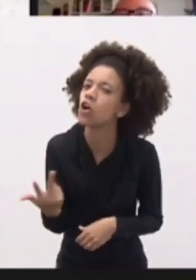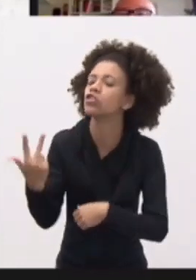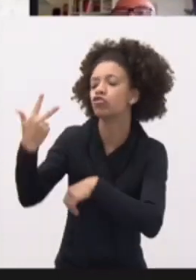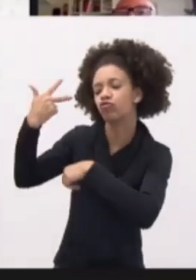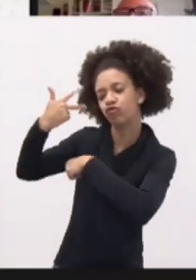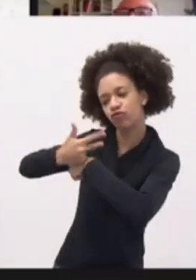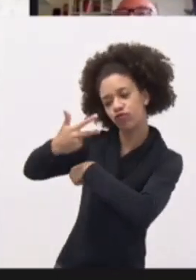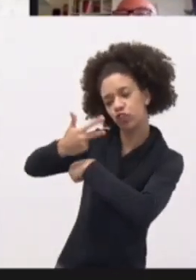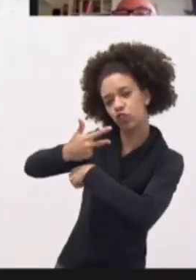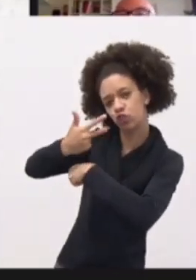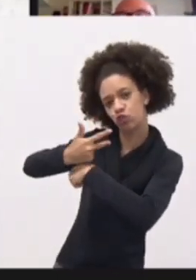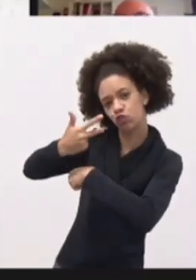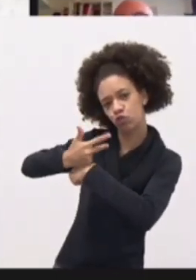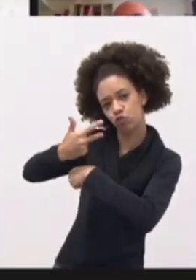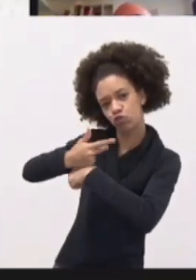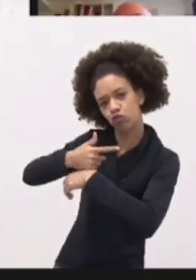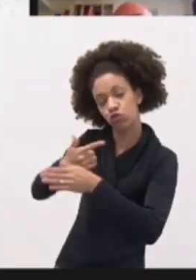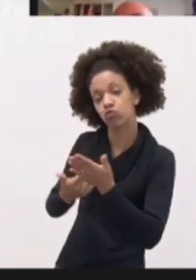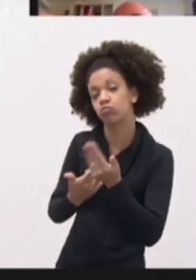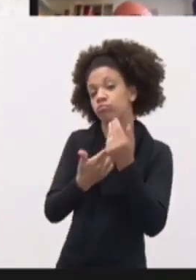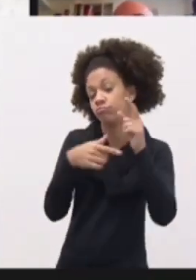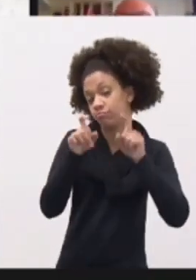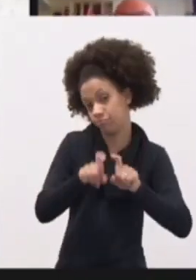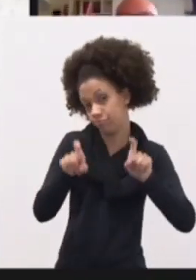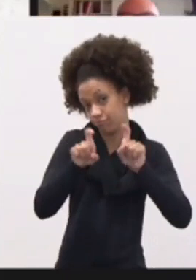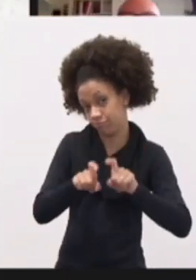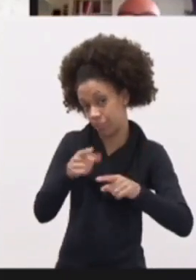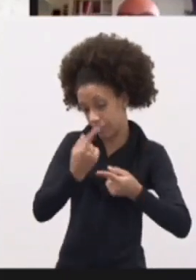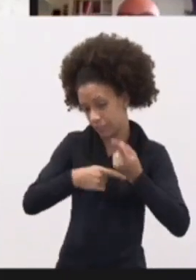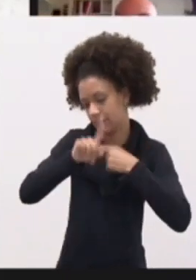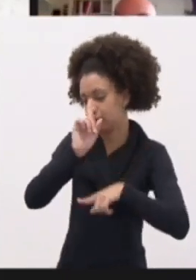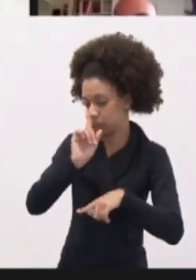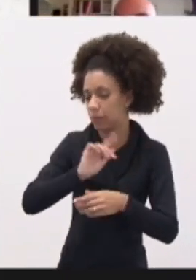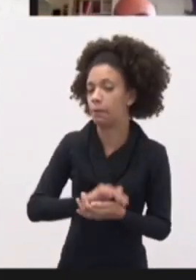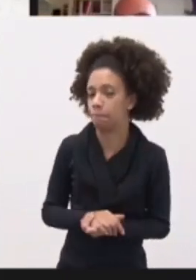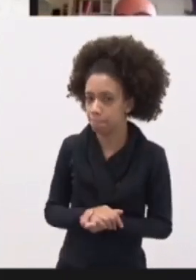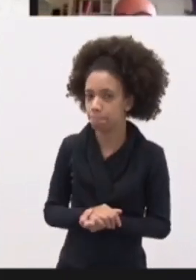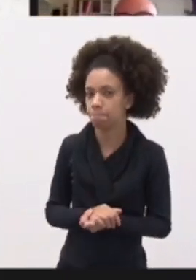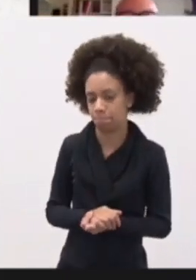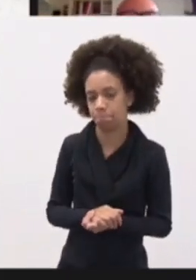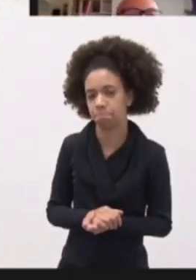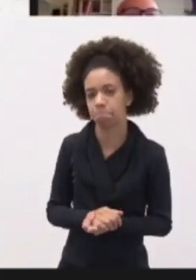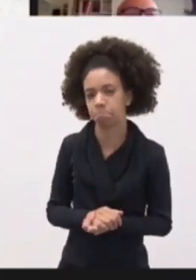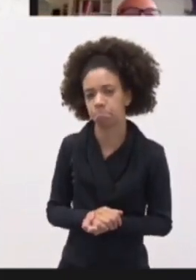um recurso digital, né? Transformada em um recurso digital, na verdade.